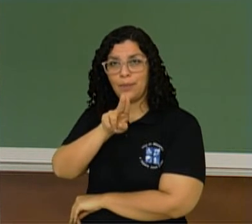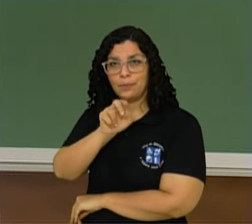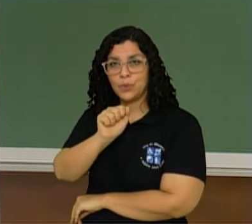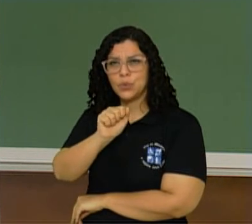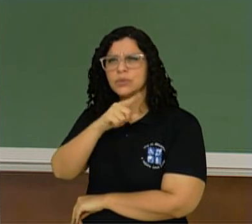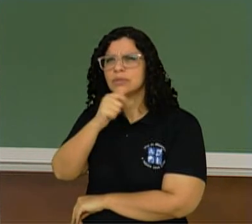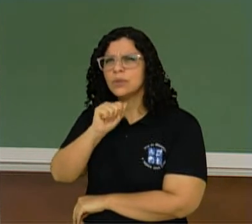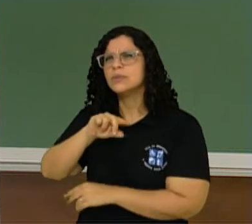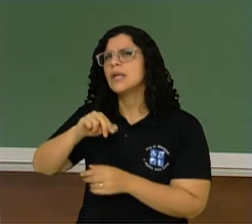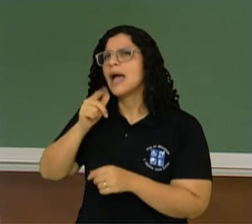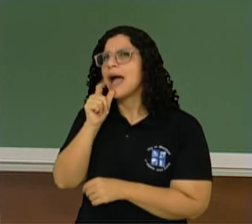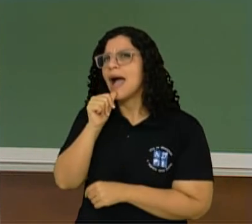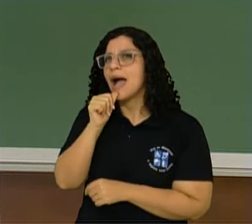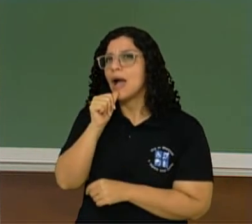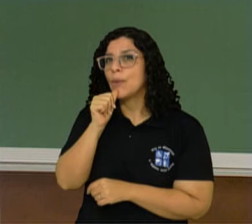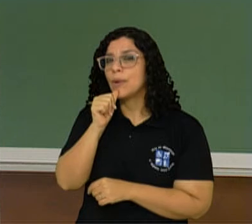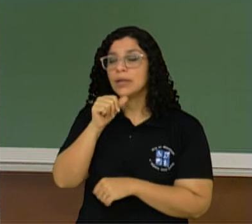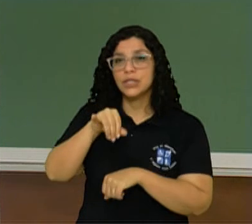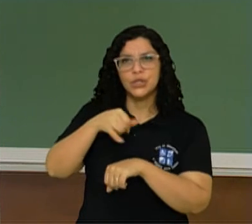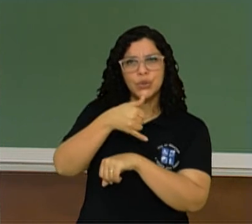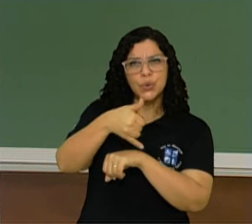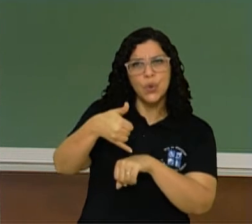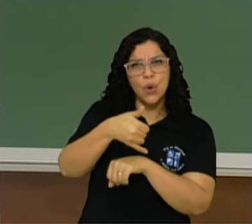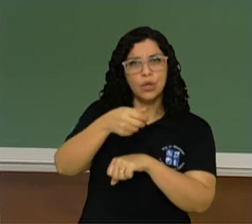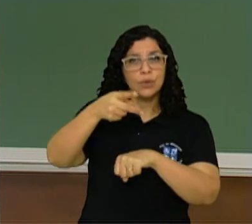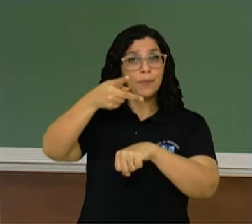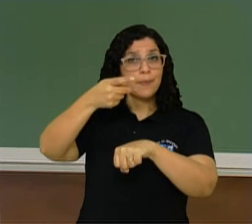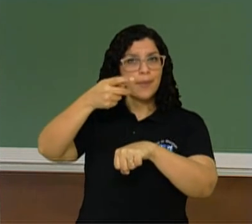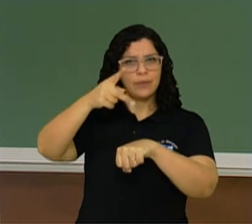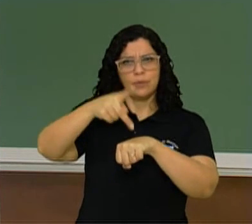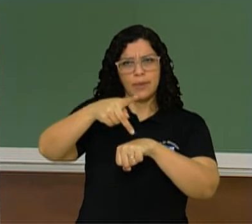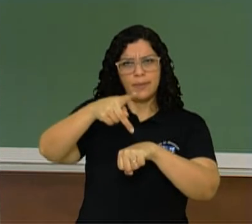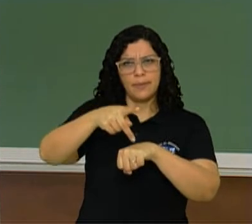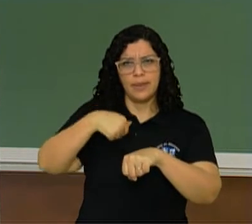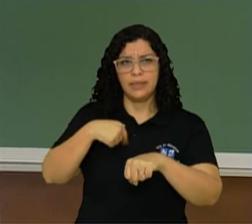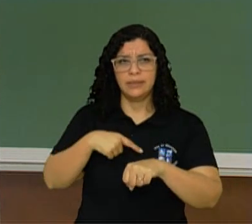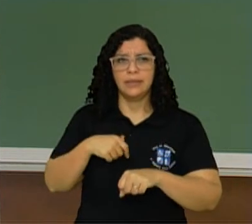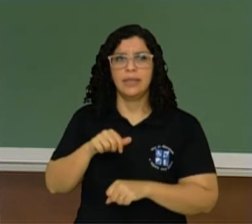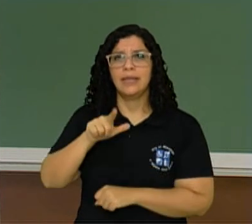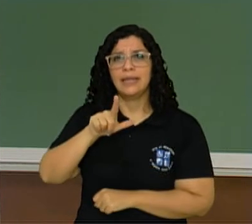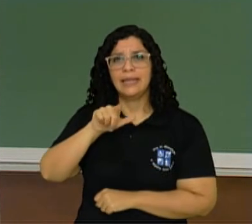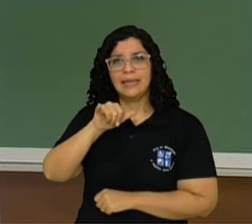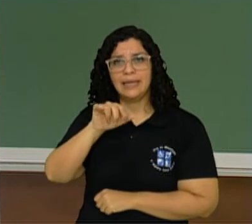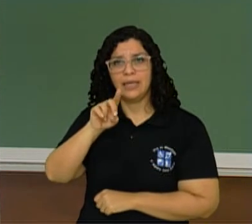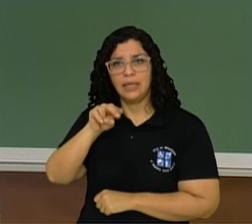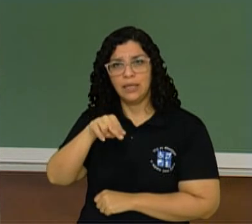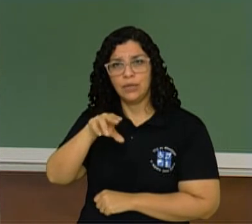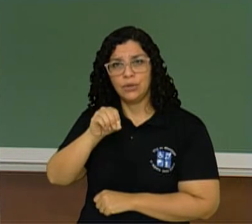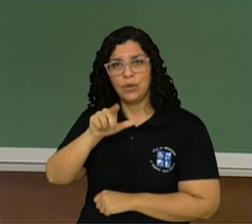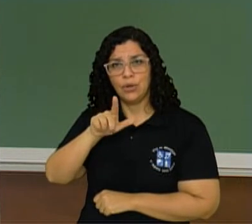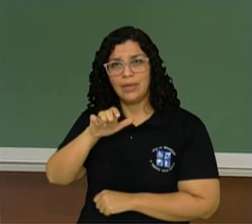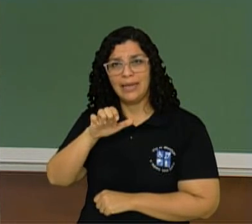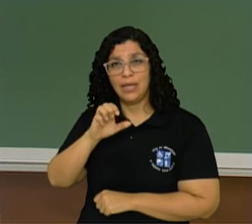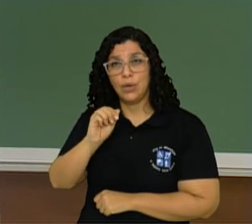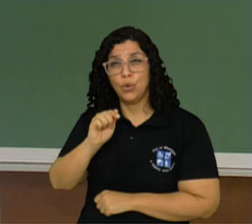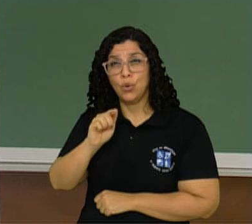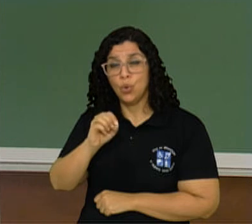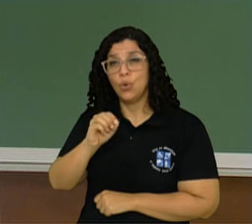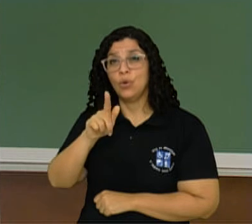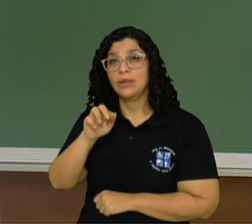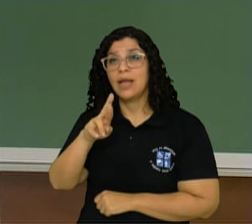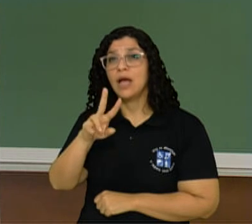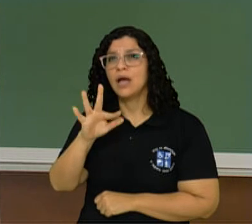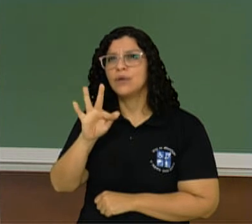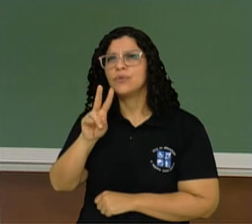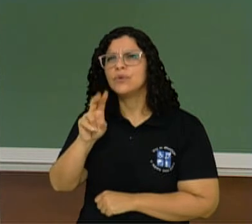óleo sobre pedra? Então nós temos aqui as alternativas. A linoleogravura, que é uma técnica que usa